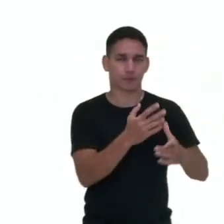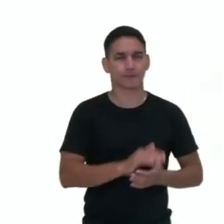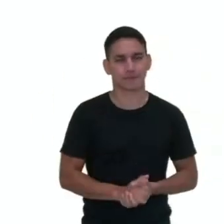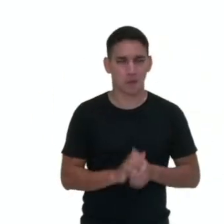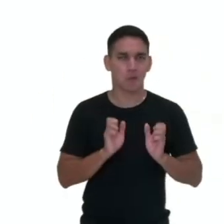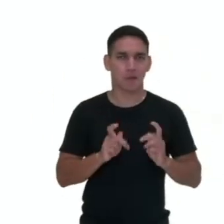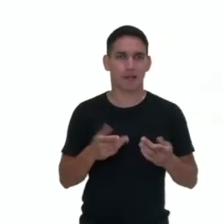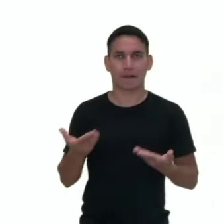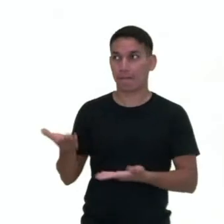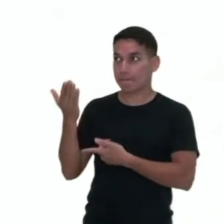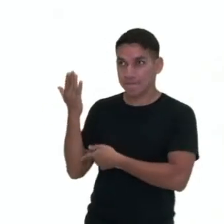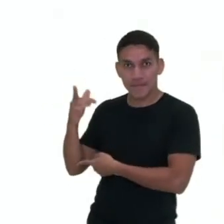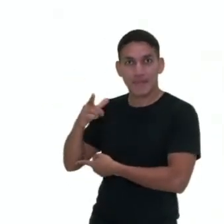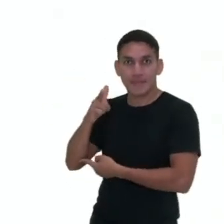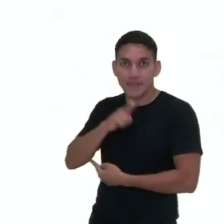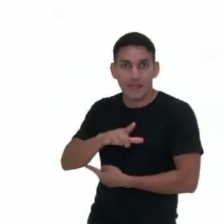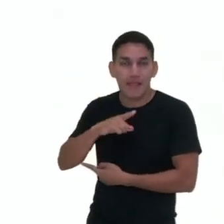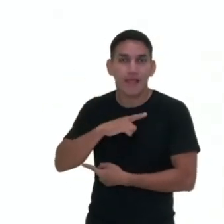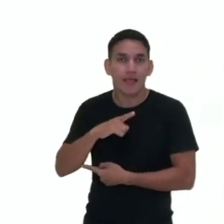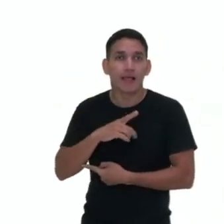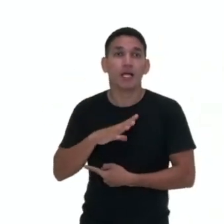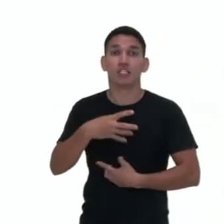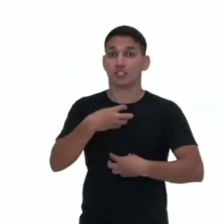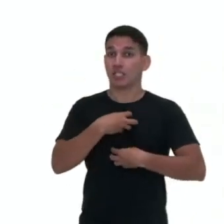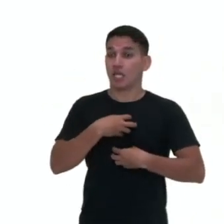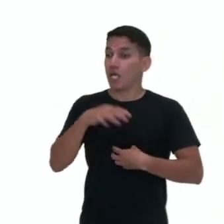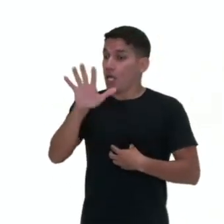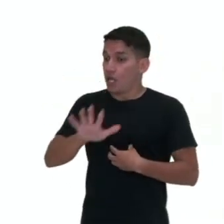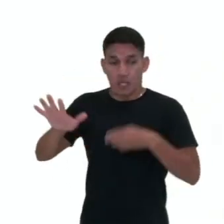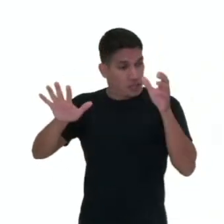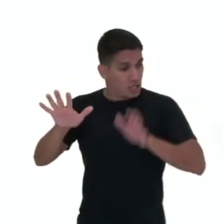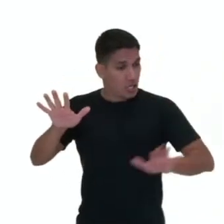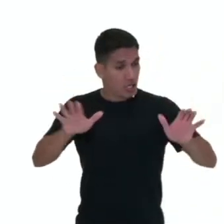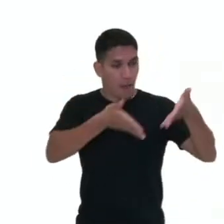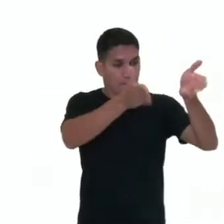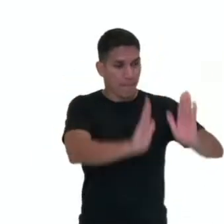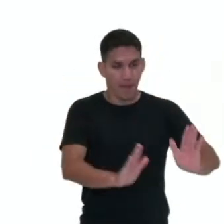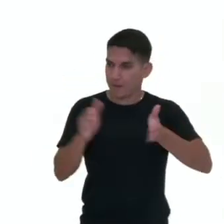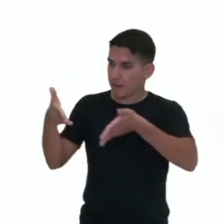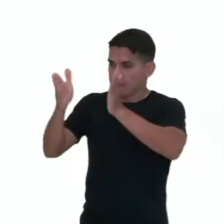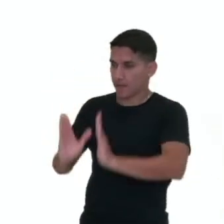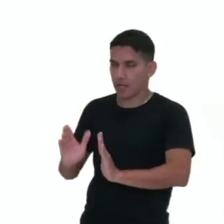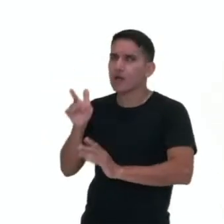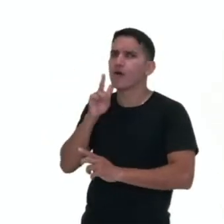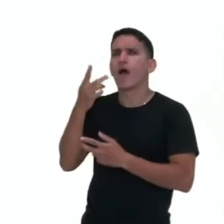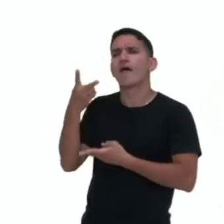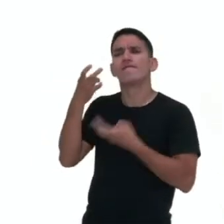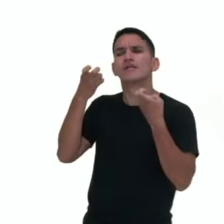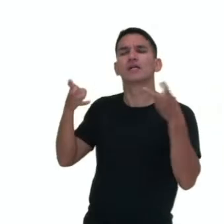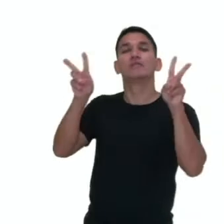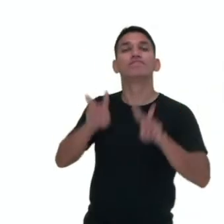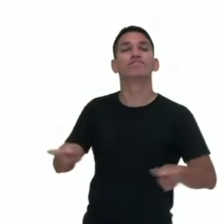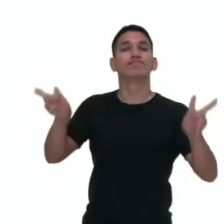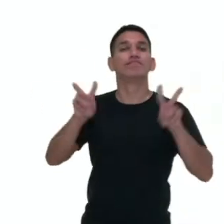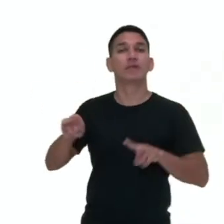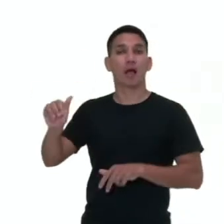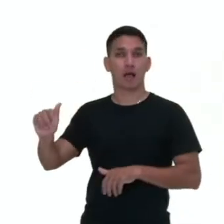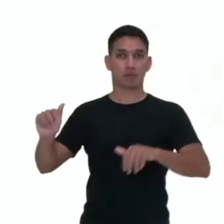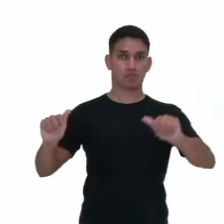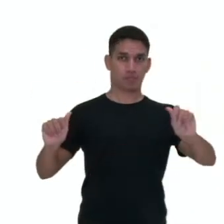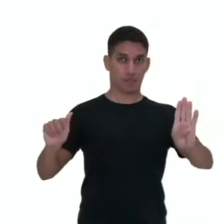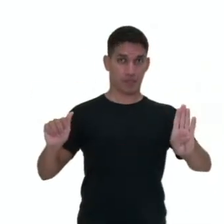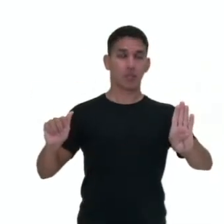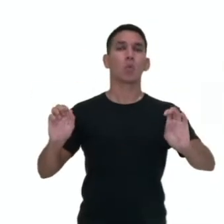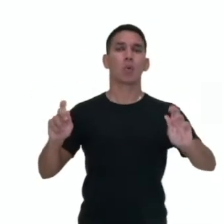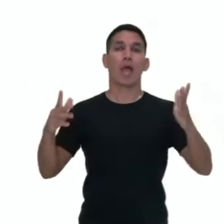Ok. Estando numa forma de matriz, consigo visualizar a matriz A, consigo visualizar a matriz B. Agora nós vamos